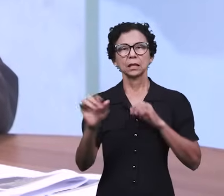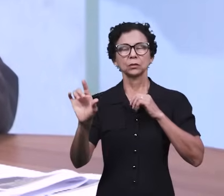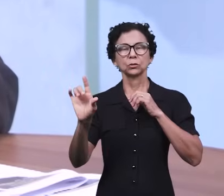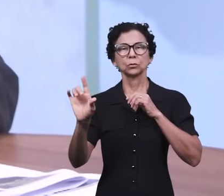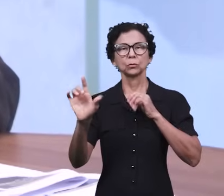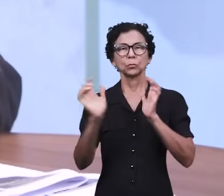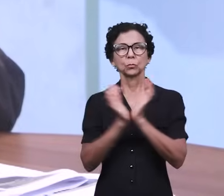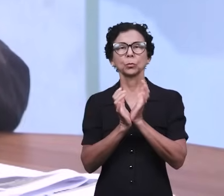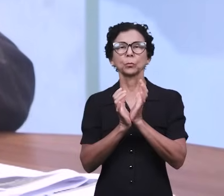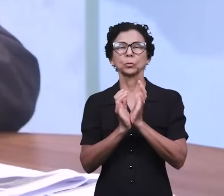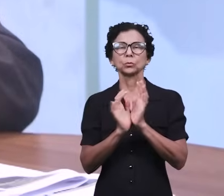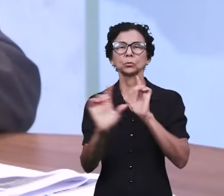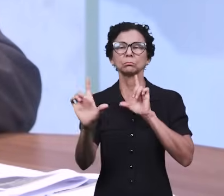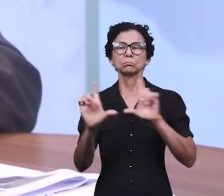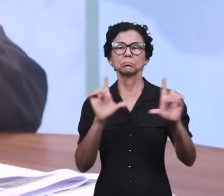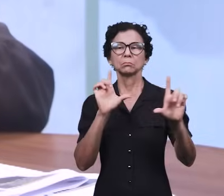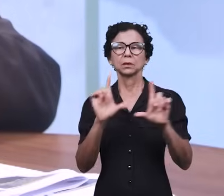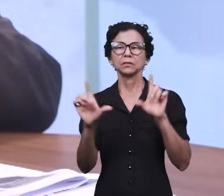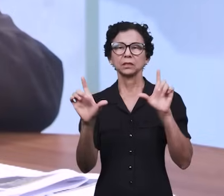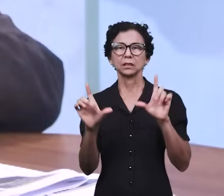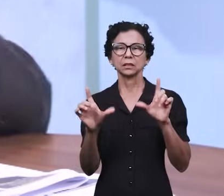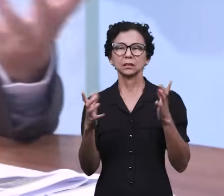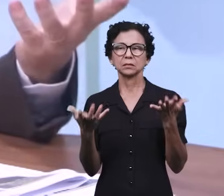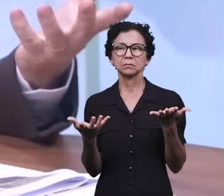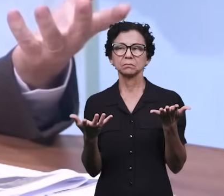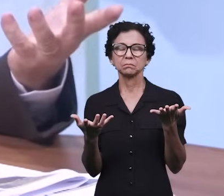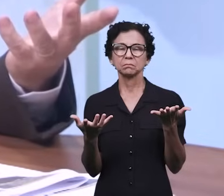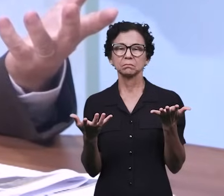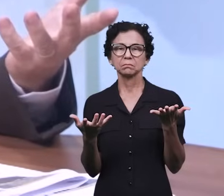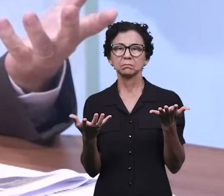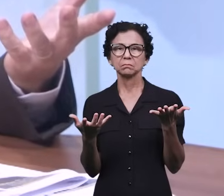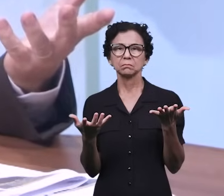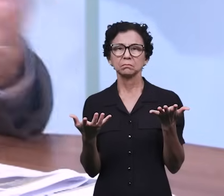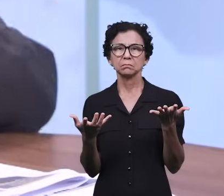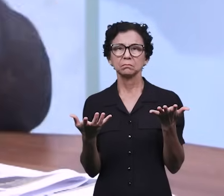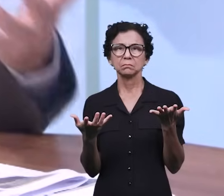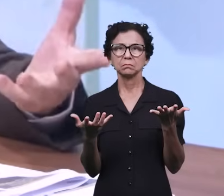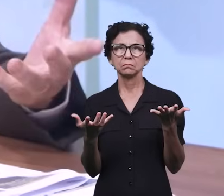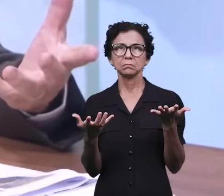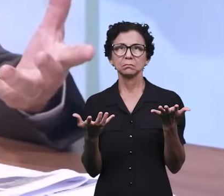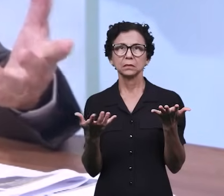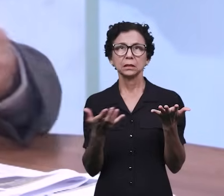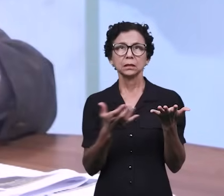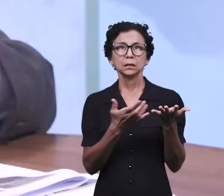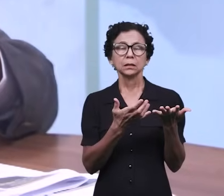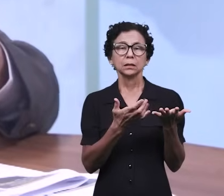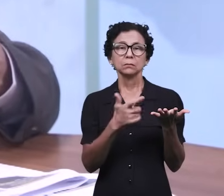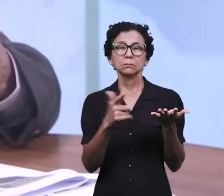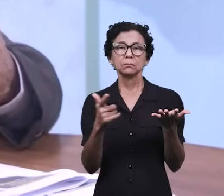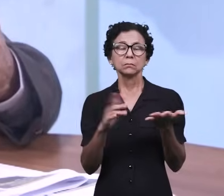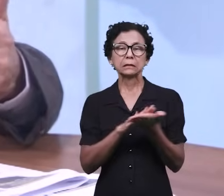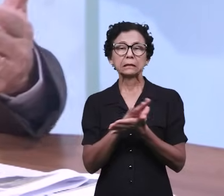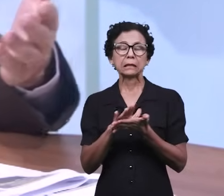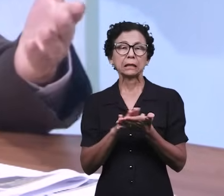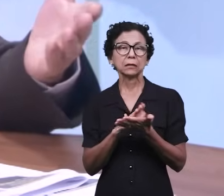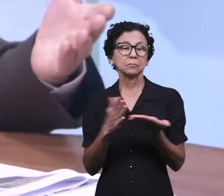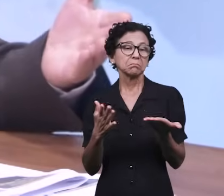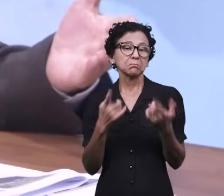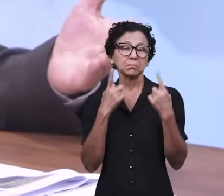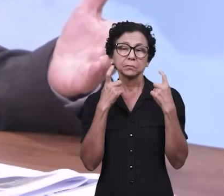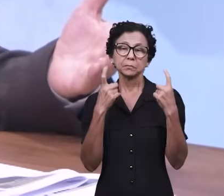refúgio. Então, aparentemente, não tinha nada nela que pudesse chamar atenção, senão